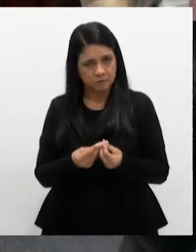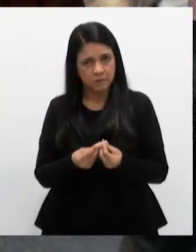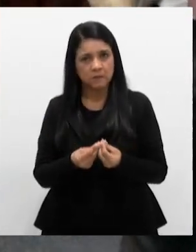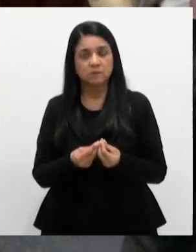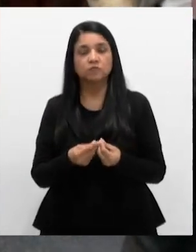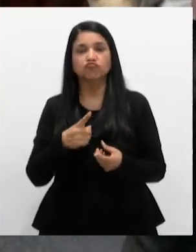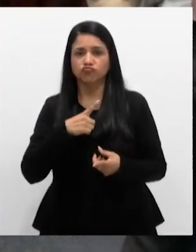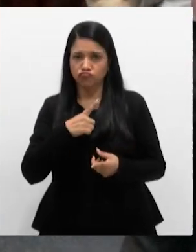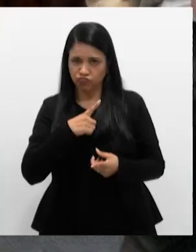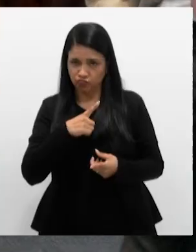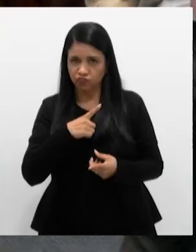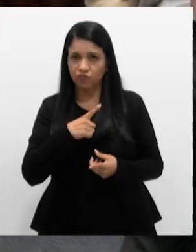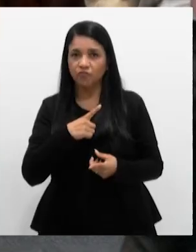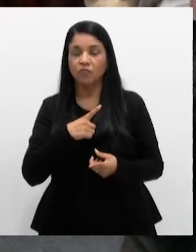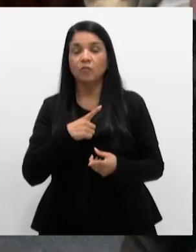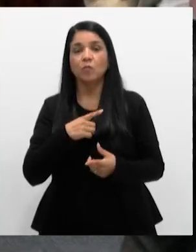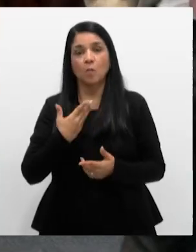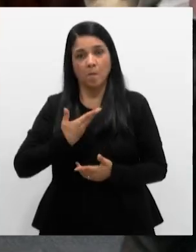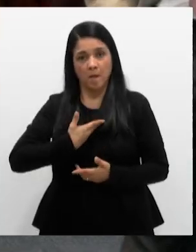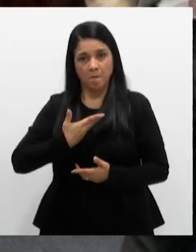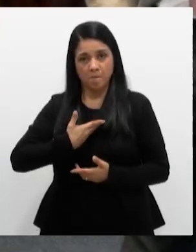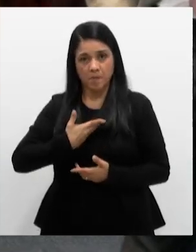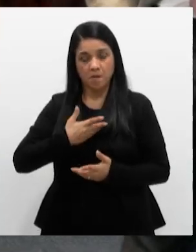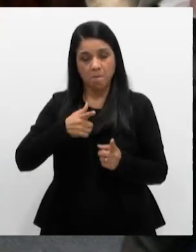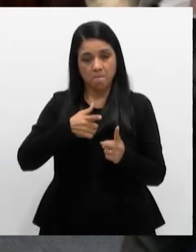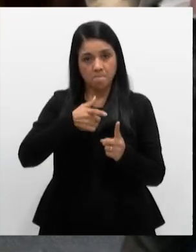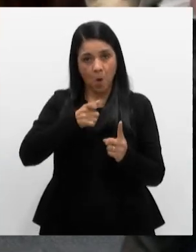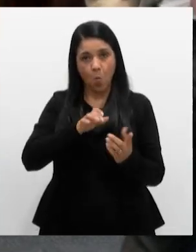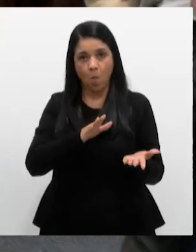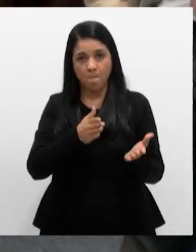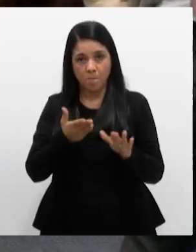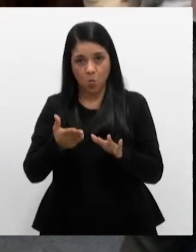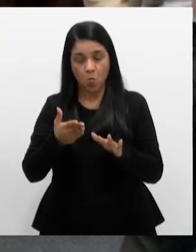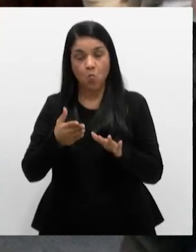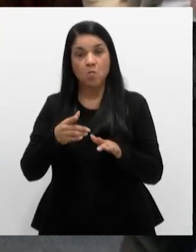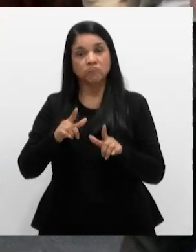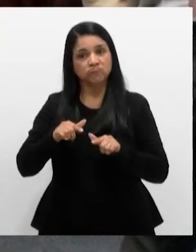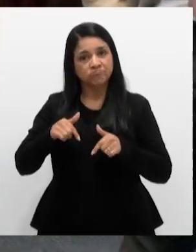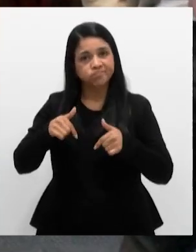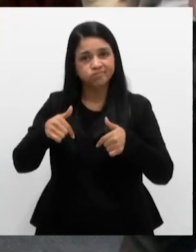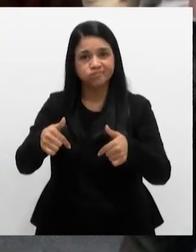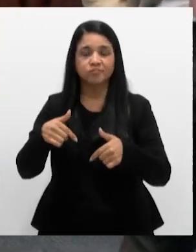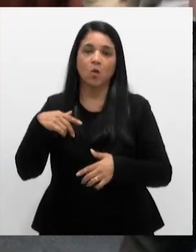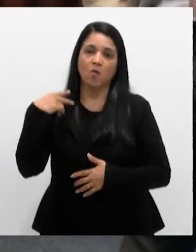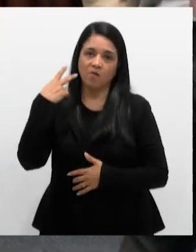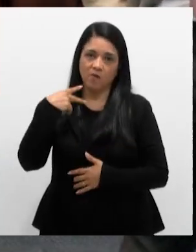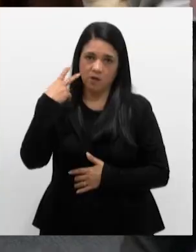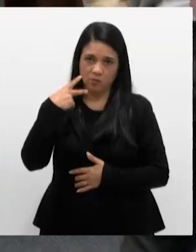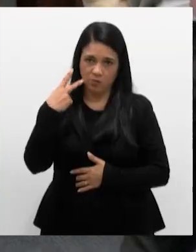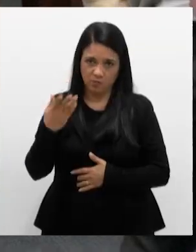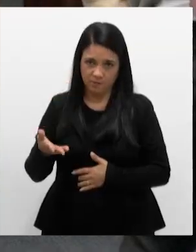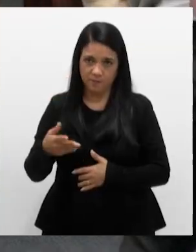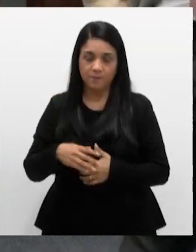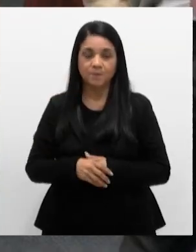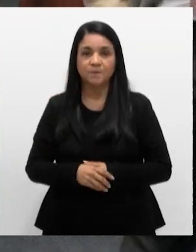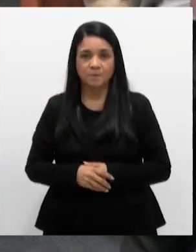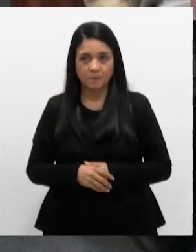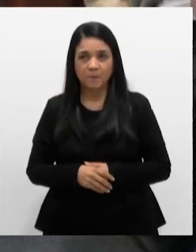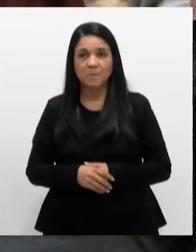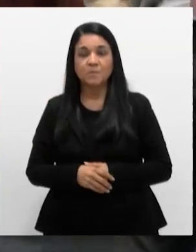porque tivemos uma companheira assassinada no exercício da função de vereadora. Além